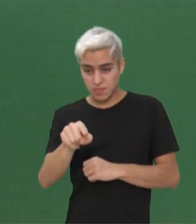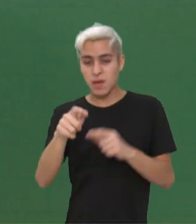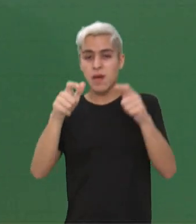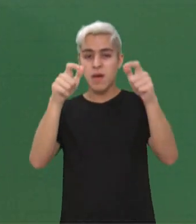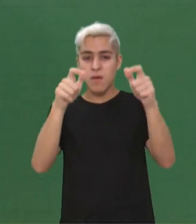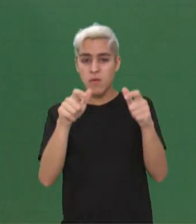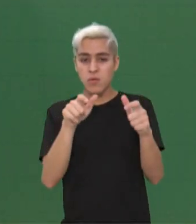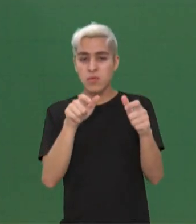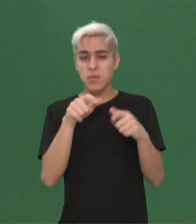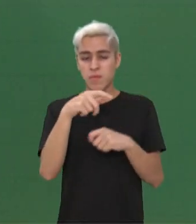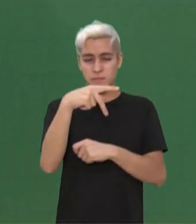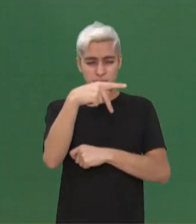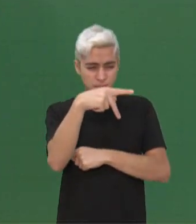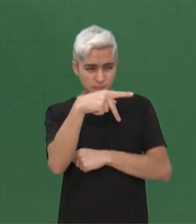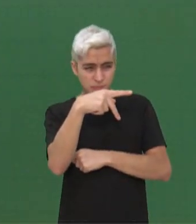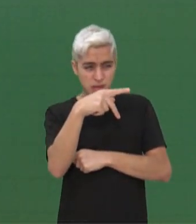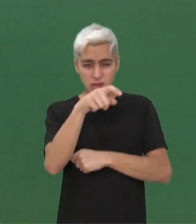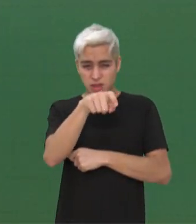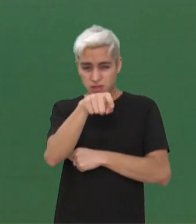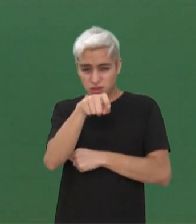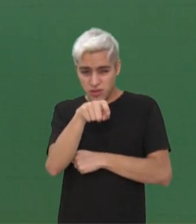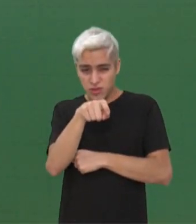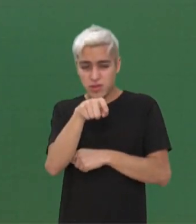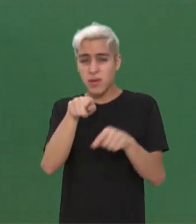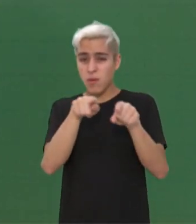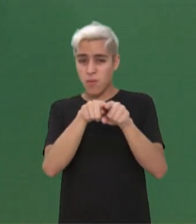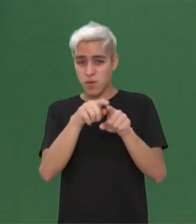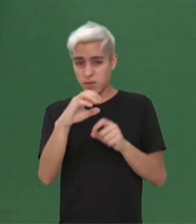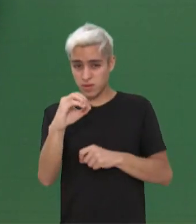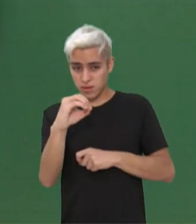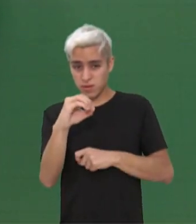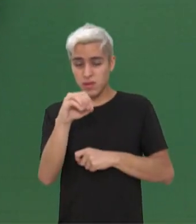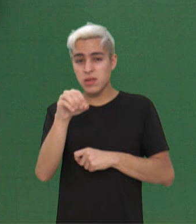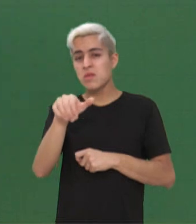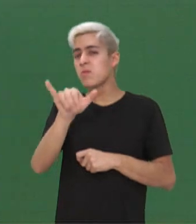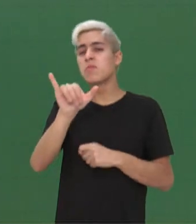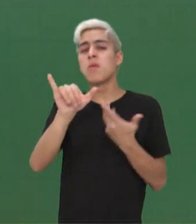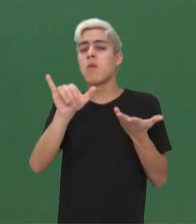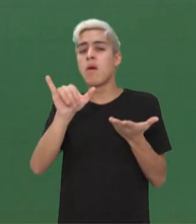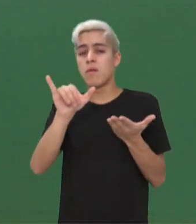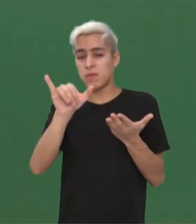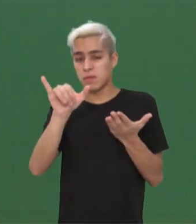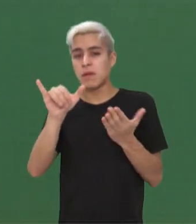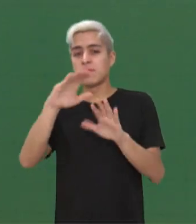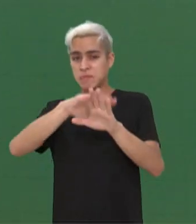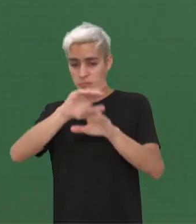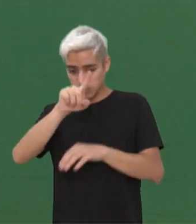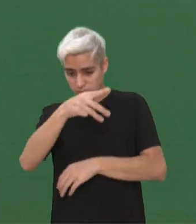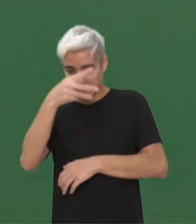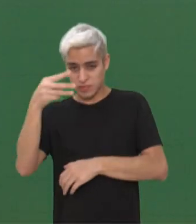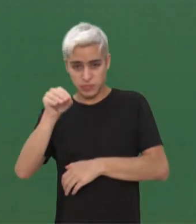P, onde x é 0 e o Y é o 3.